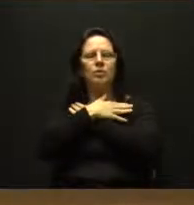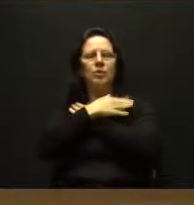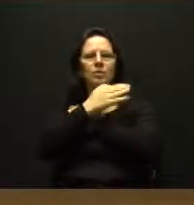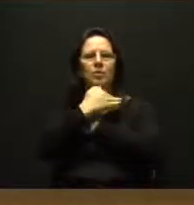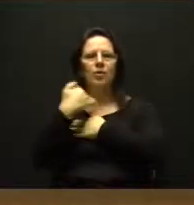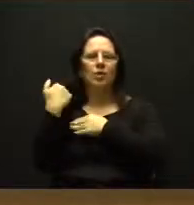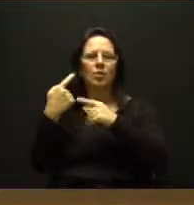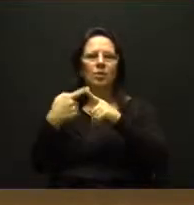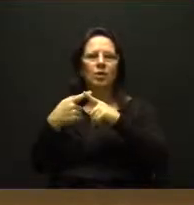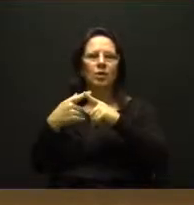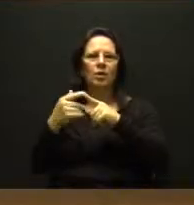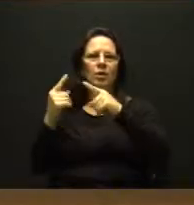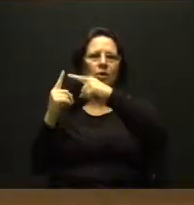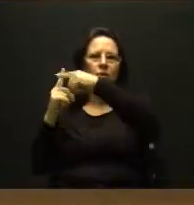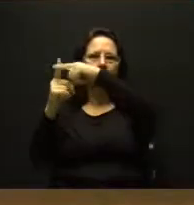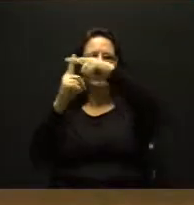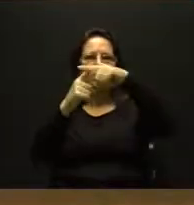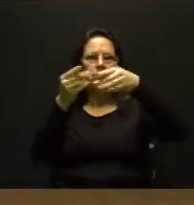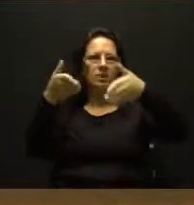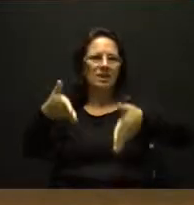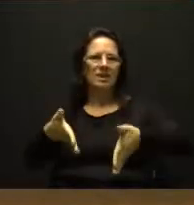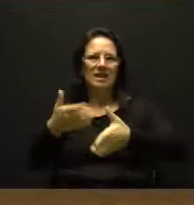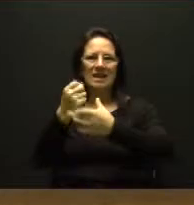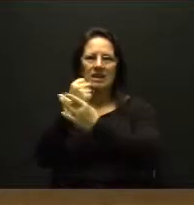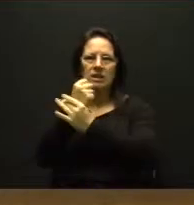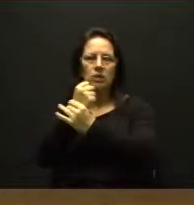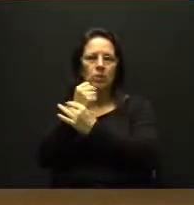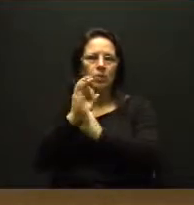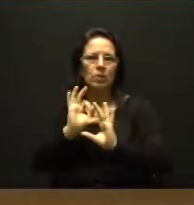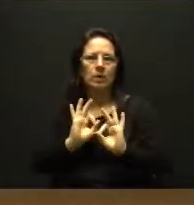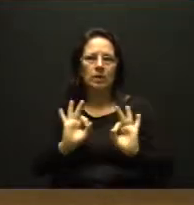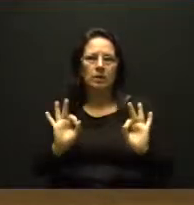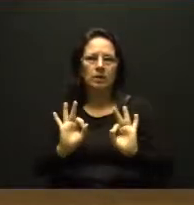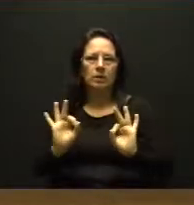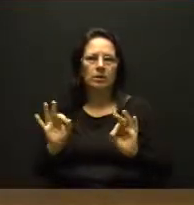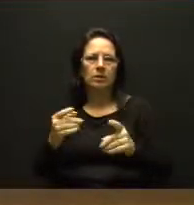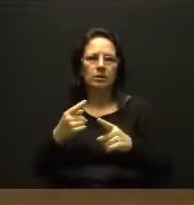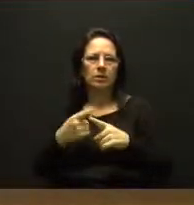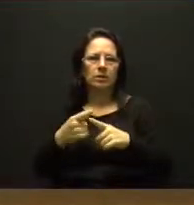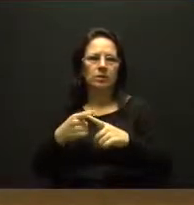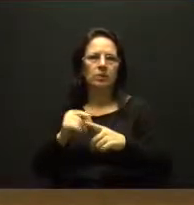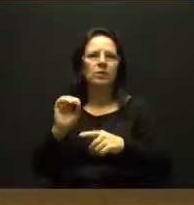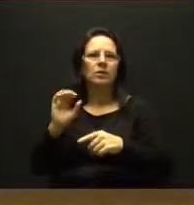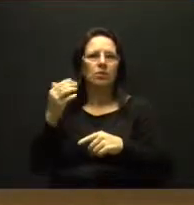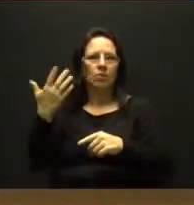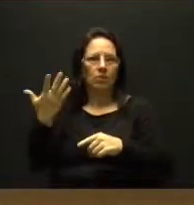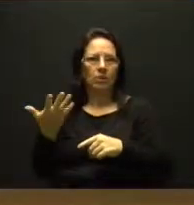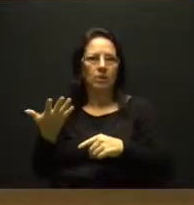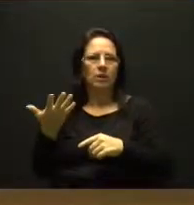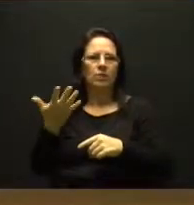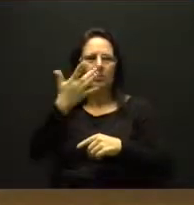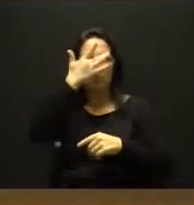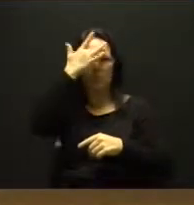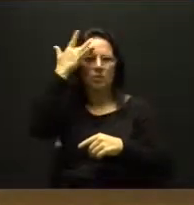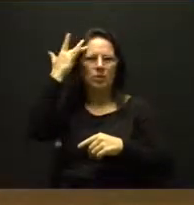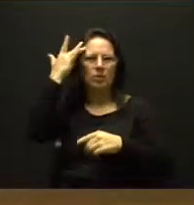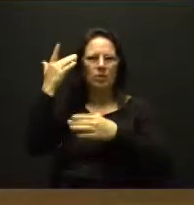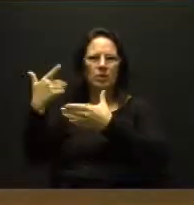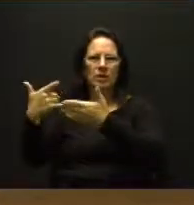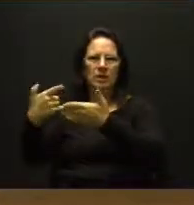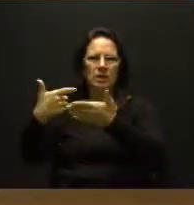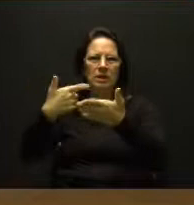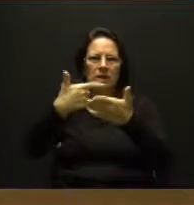hoje ele não dá condições de segurança existem alguns fatos que ocorrem ali pessoas estão sendo assaltadas